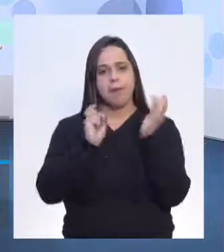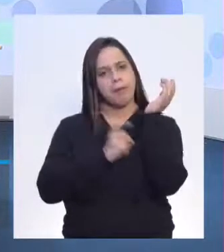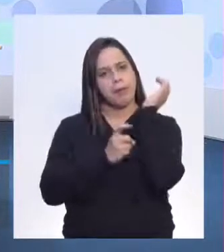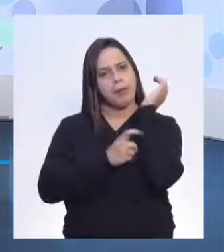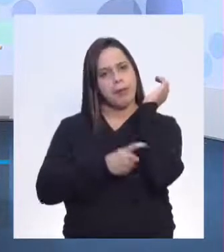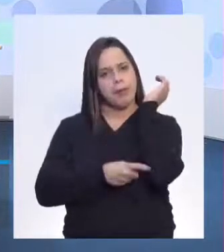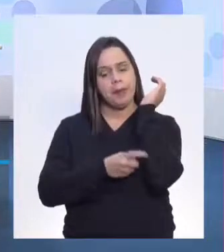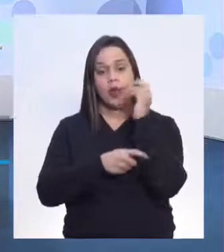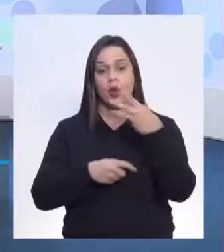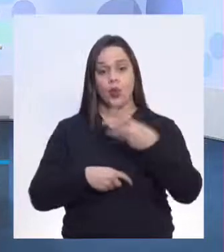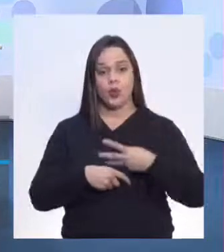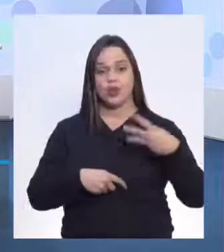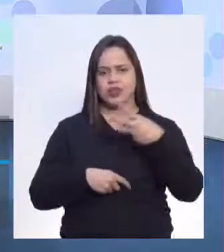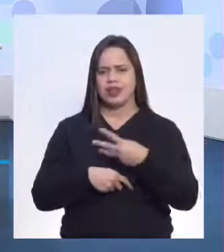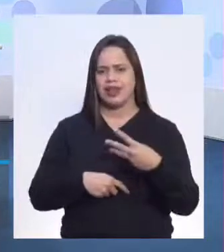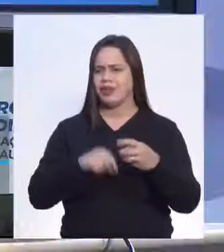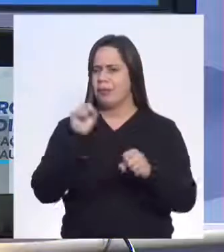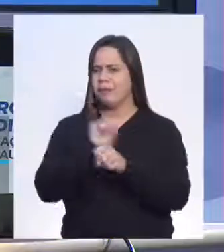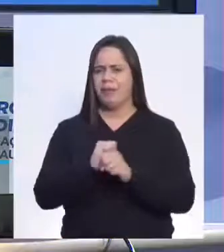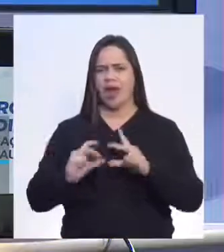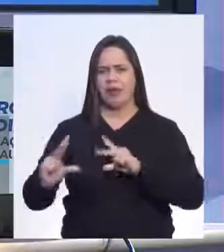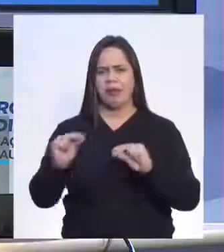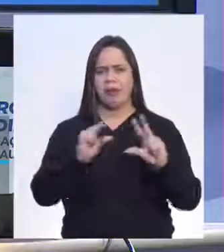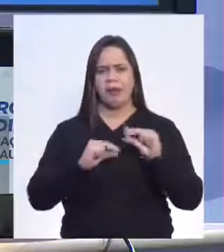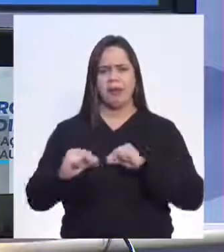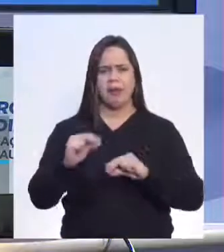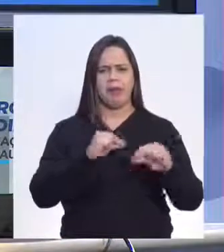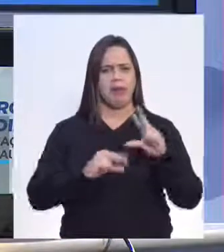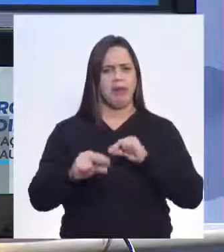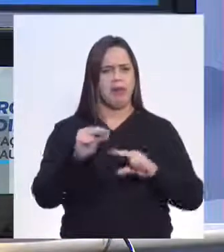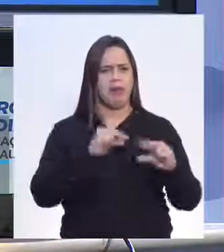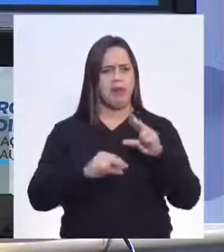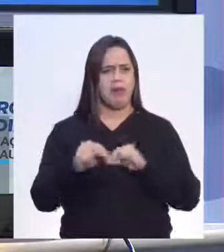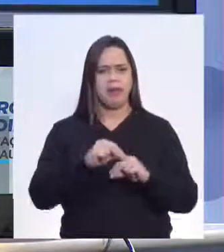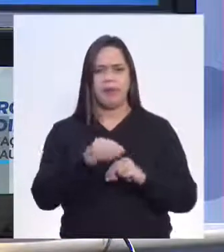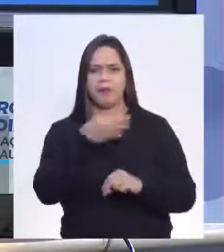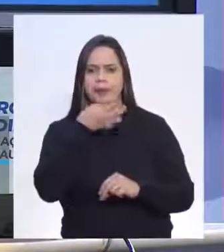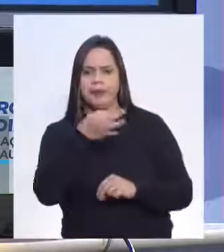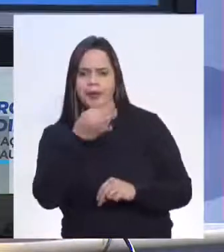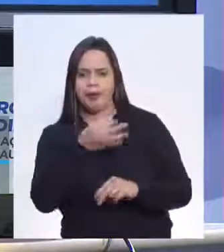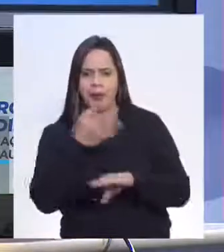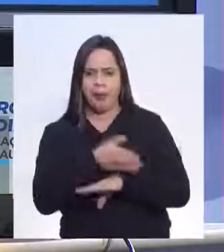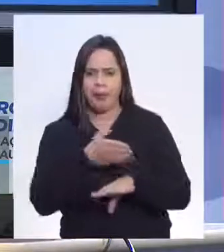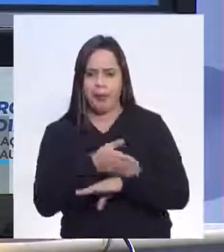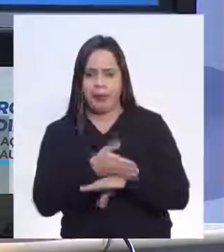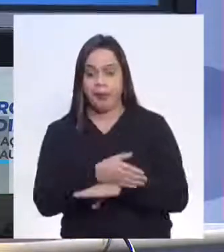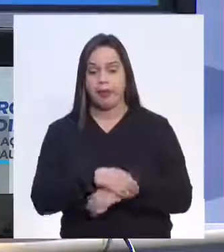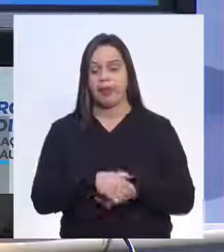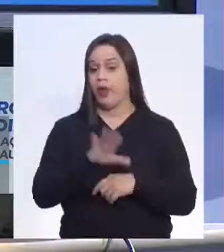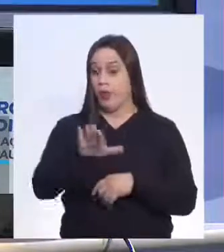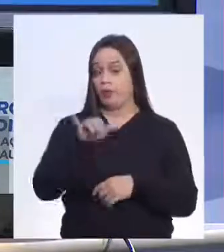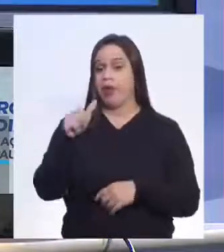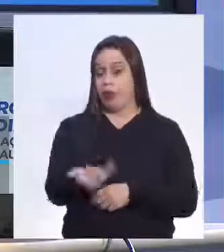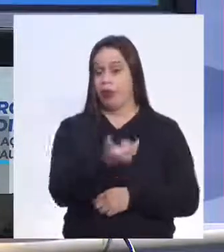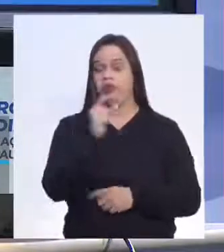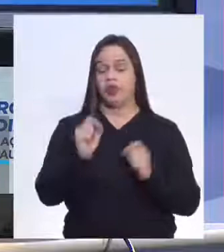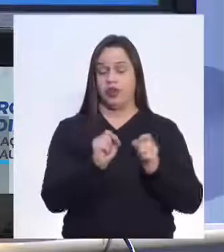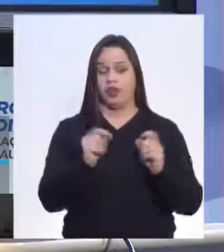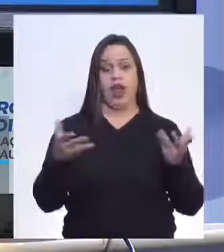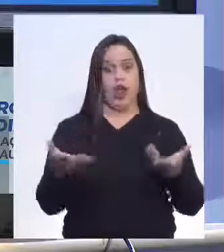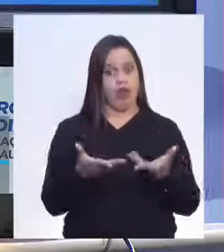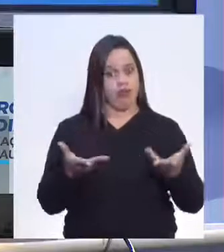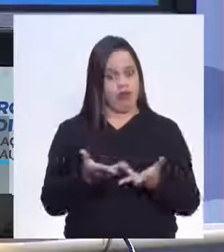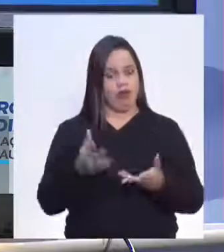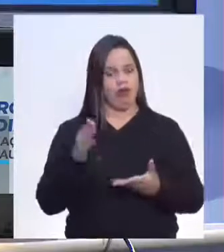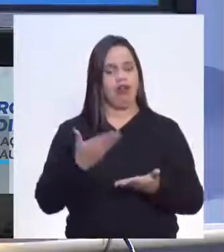se bicar, de falar, não é? De meter o bico ali. Gente, olha, aproveita aí o ensejo dessa